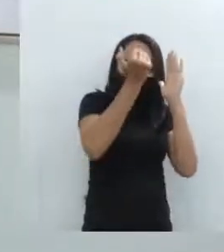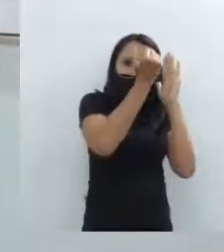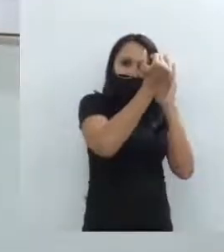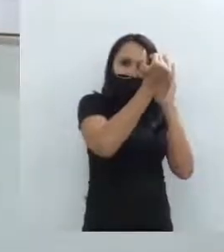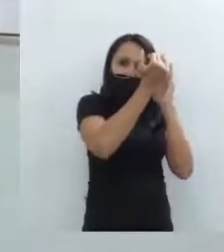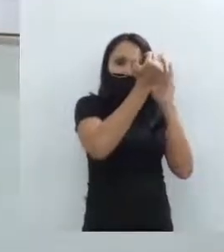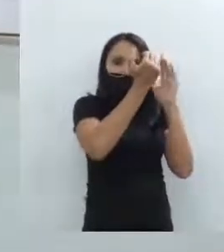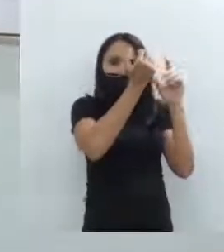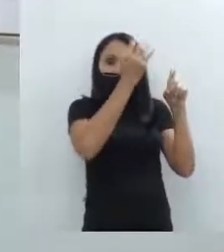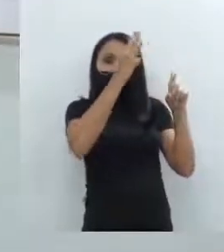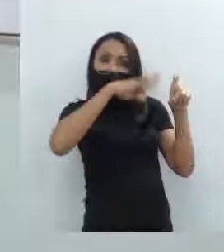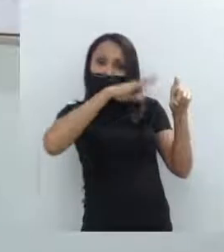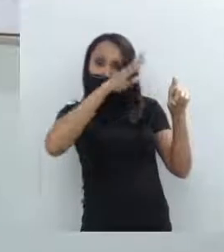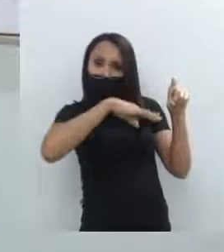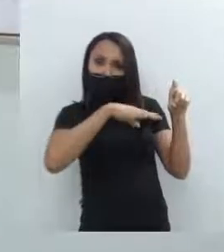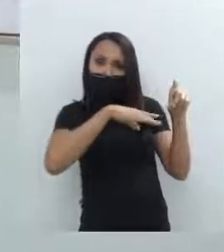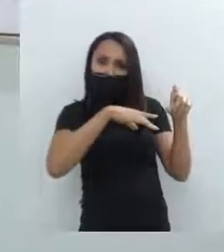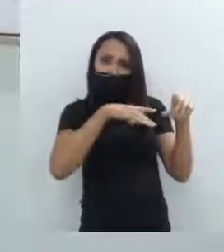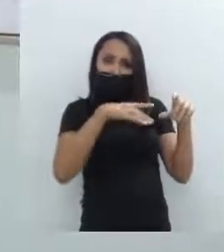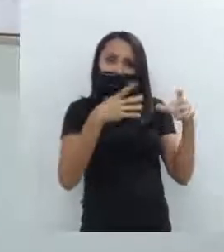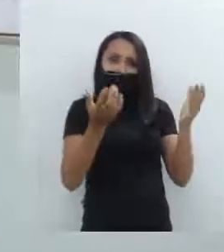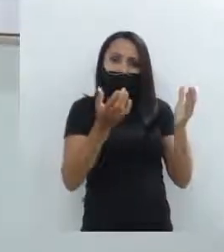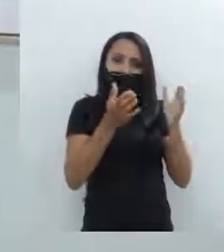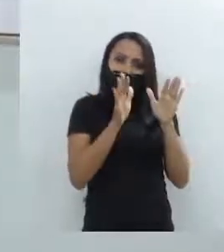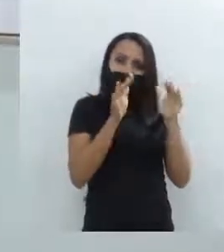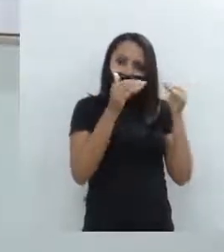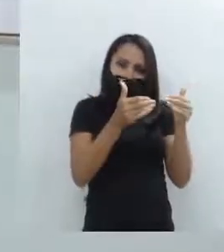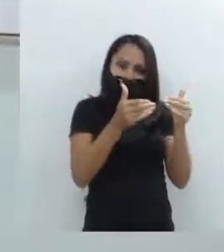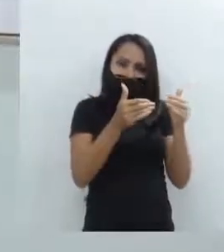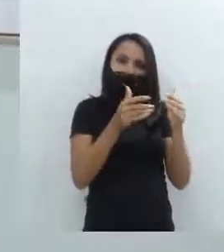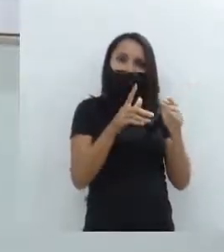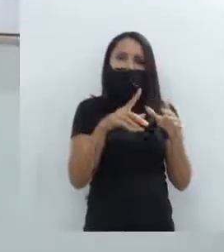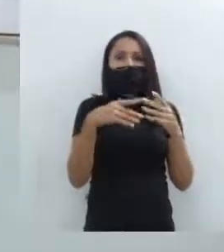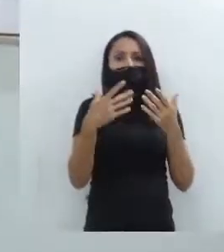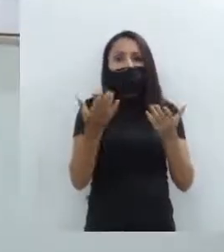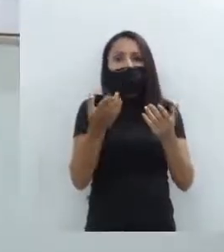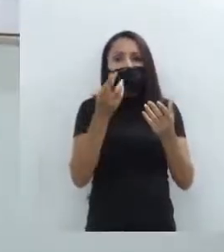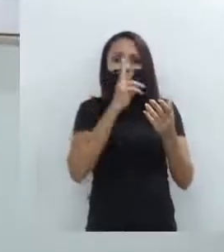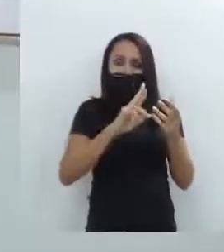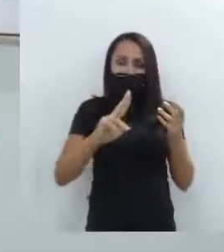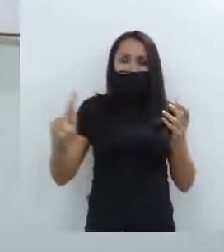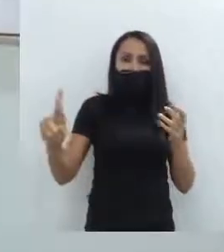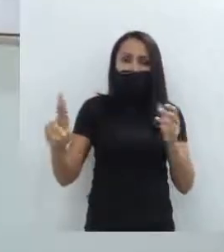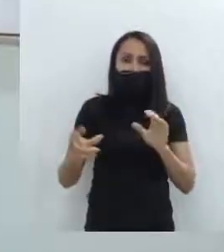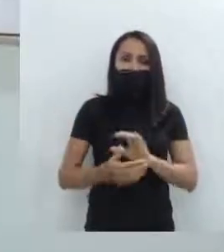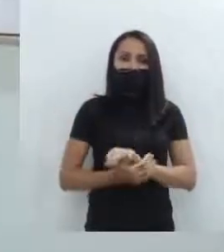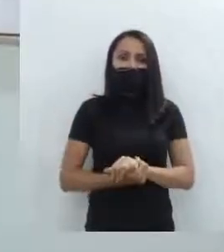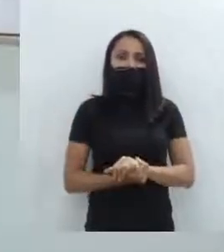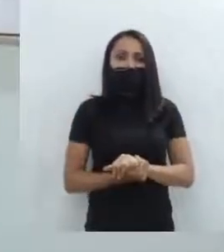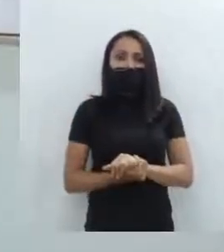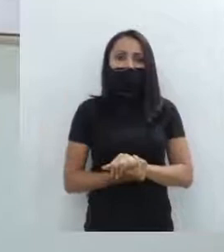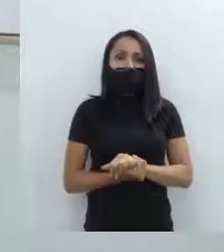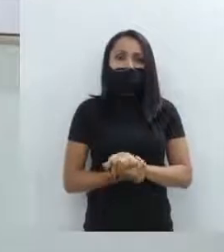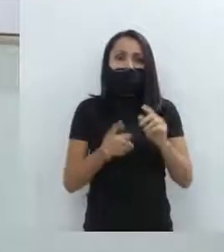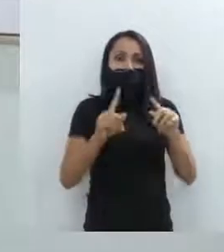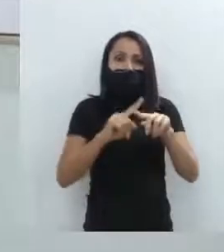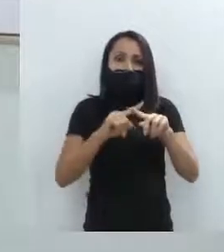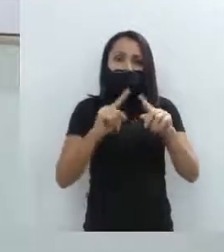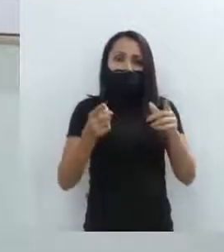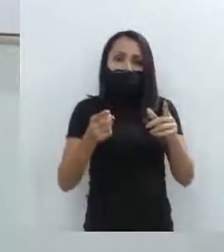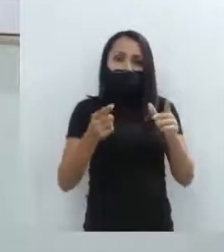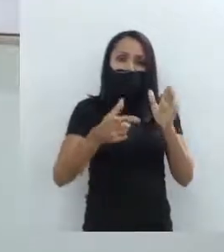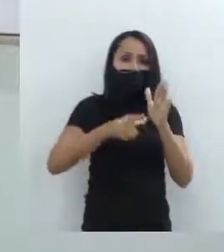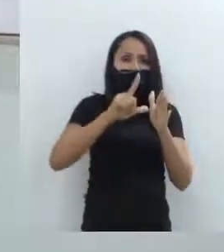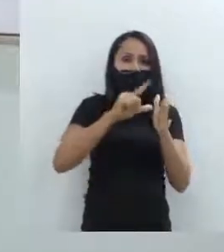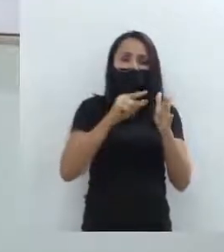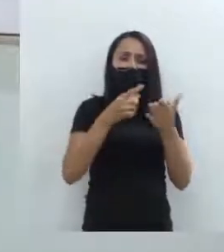mito, né? Além desse aspecto apenas também conhecido como aspecto religioso. Porém, antes que você